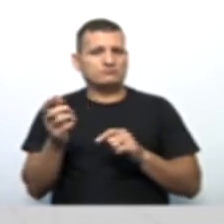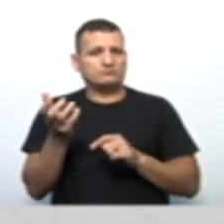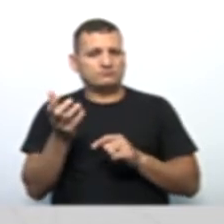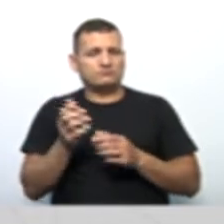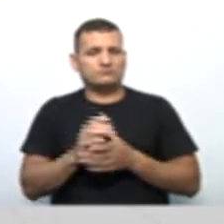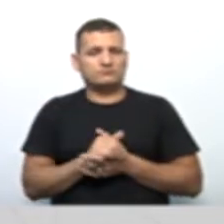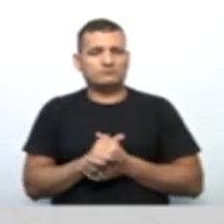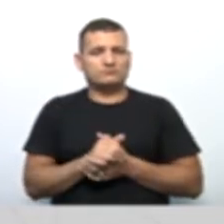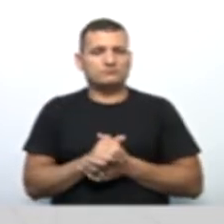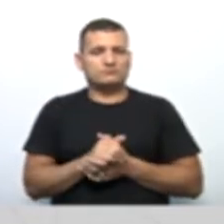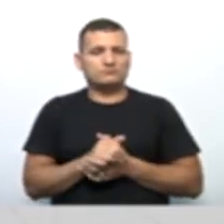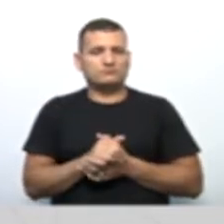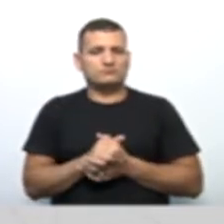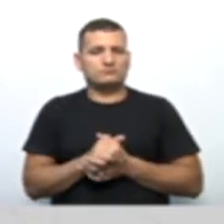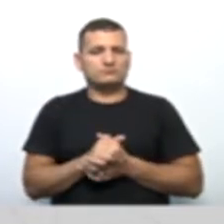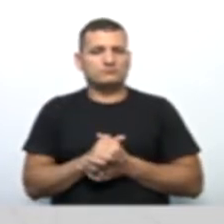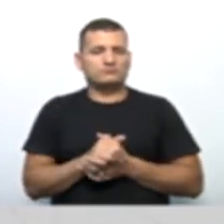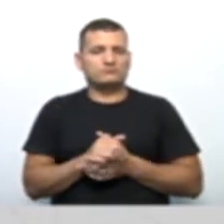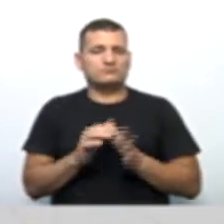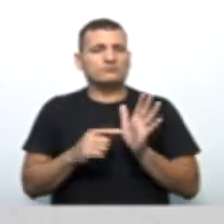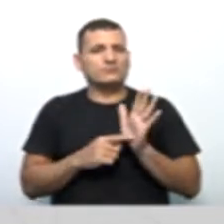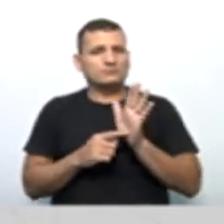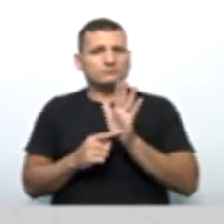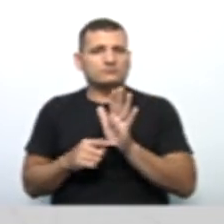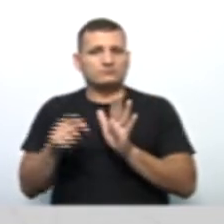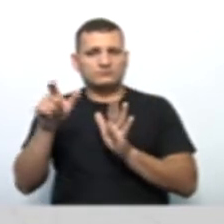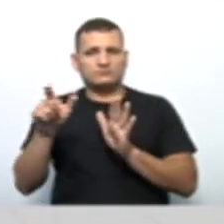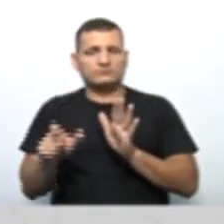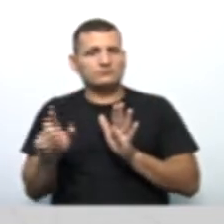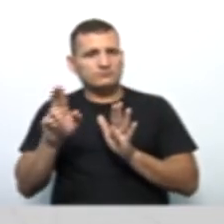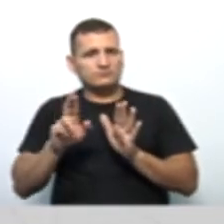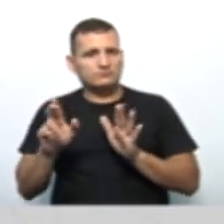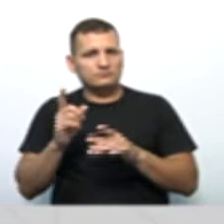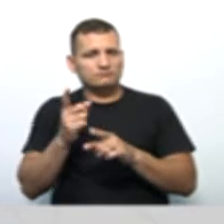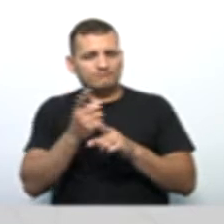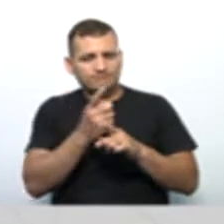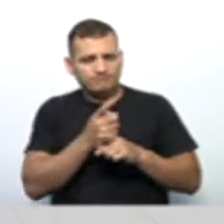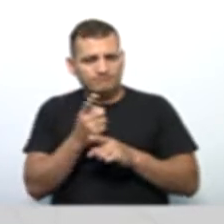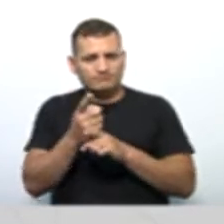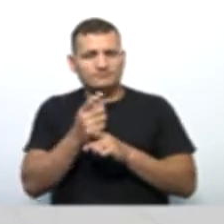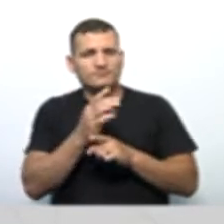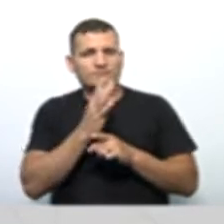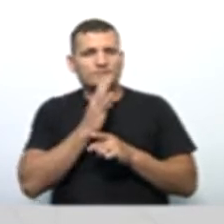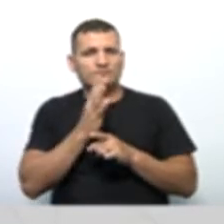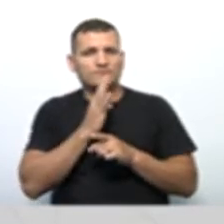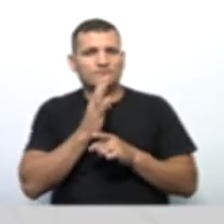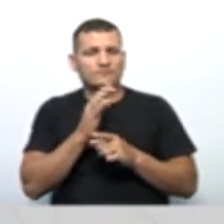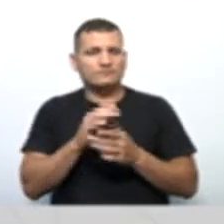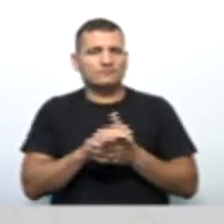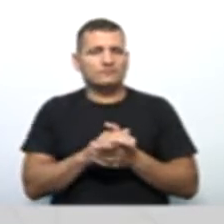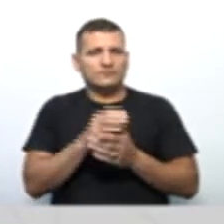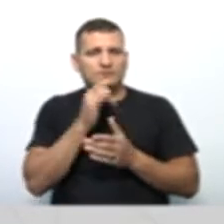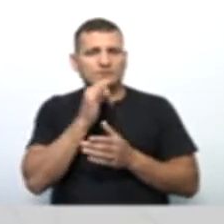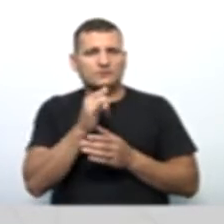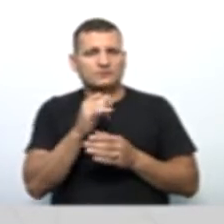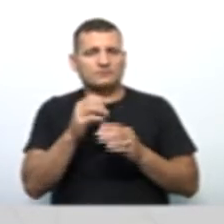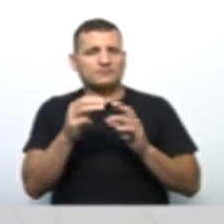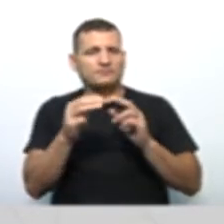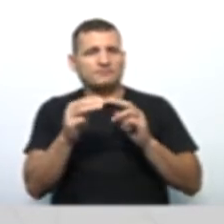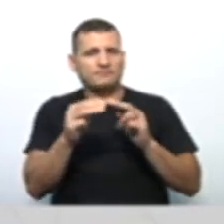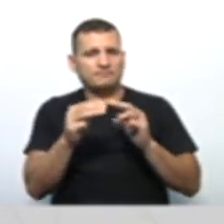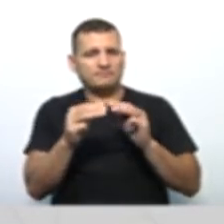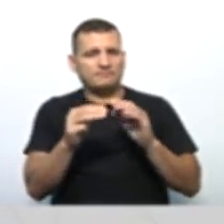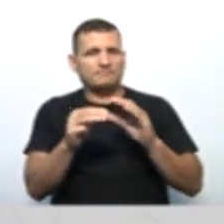e ajudar os usuários a reconhecer o e agnóstico karim e recuperar se de erros tão a mensagem de erros devem ser